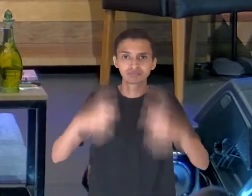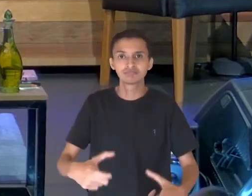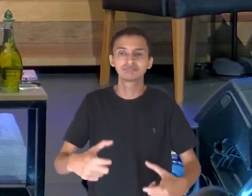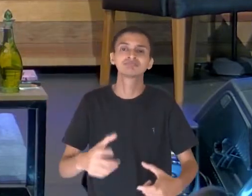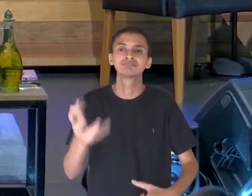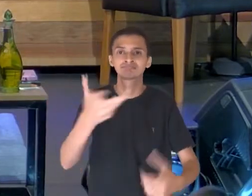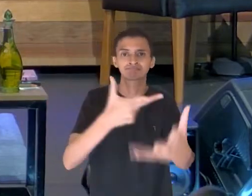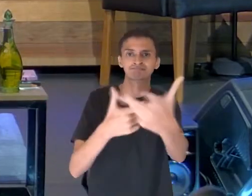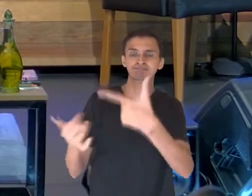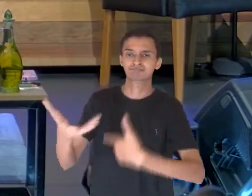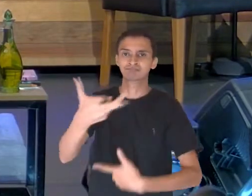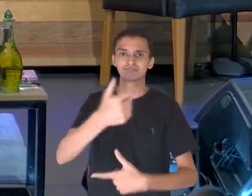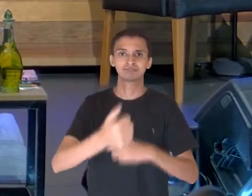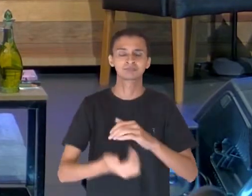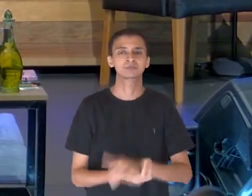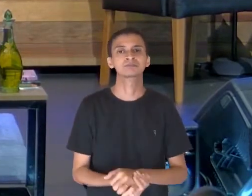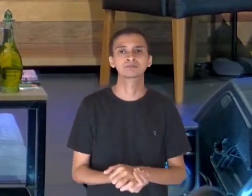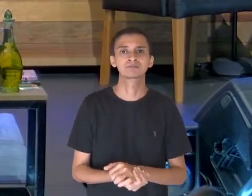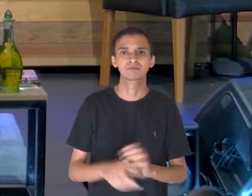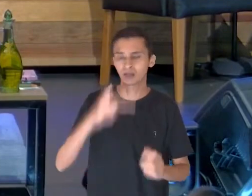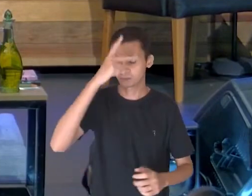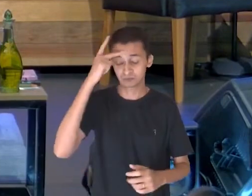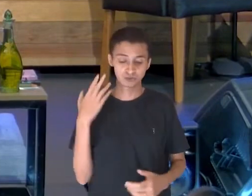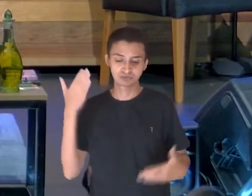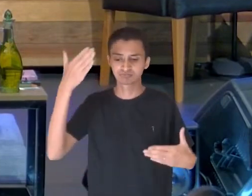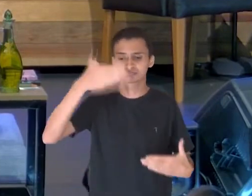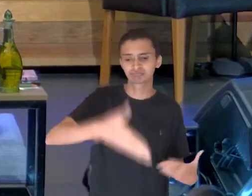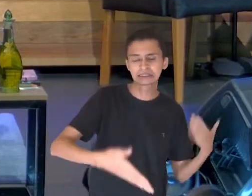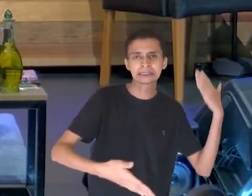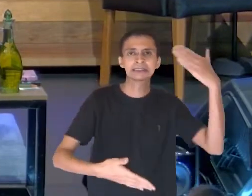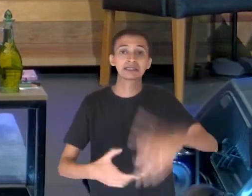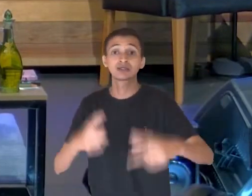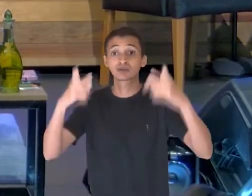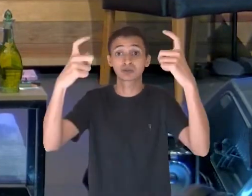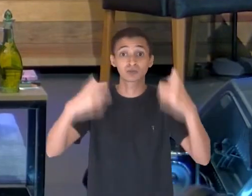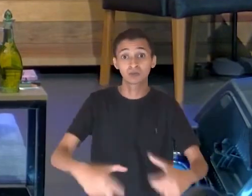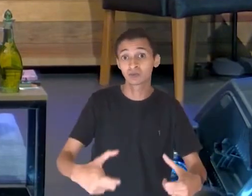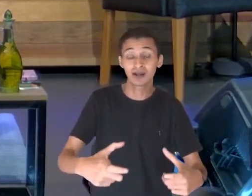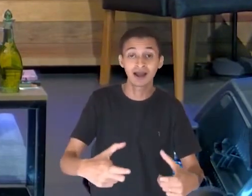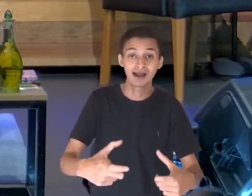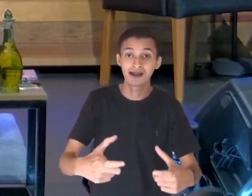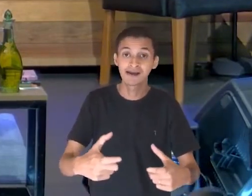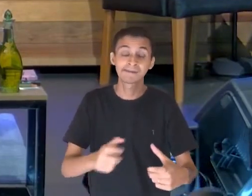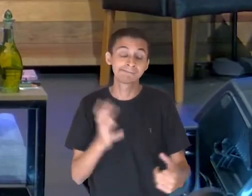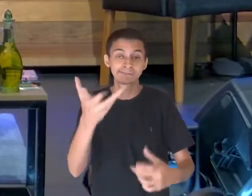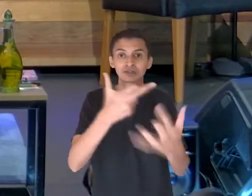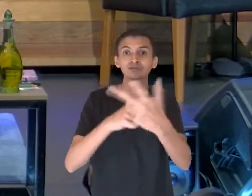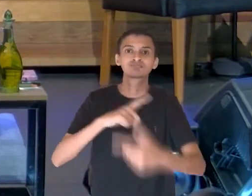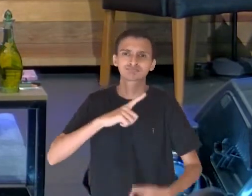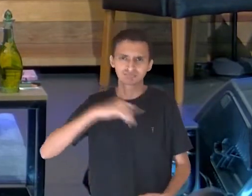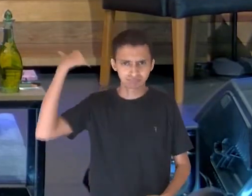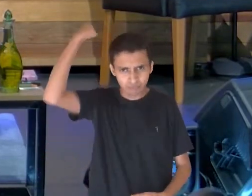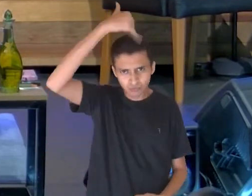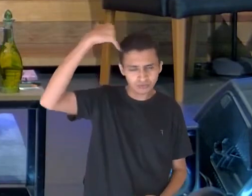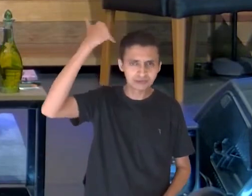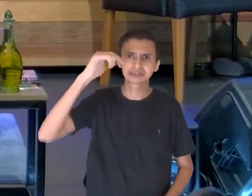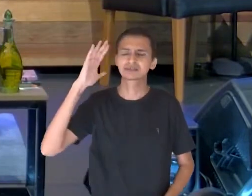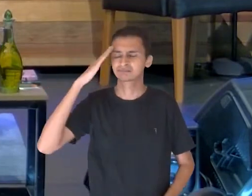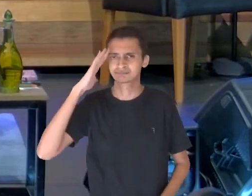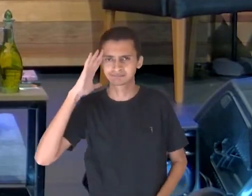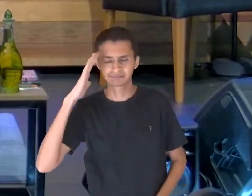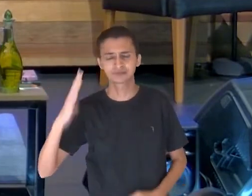país. Pessoas estão chegando em lugares que, debaixo dessa unção, desse